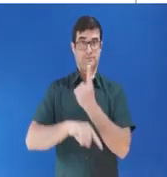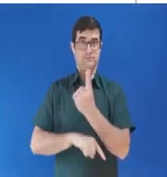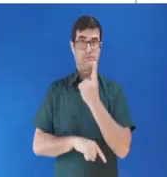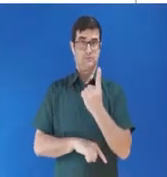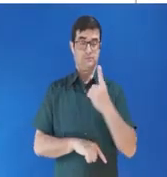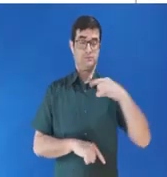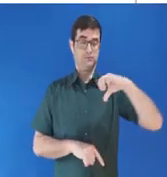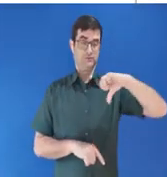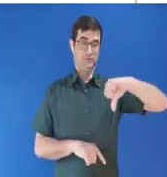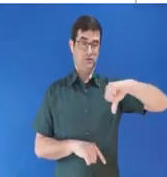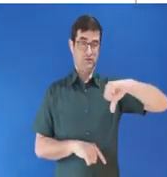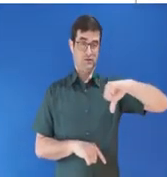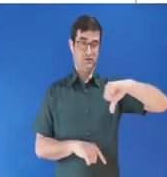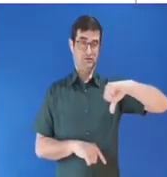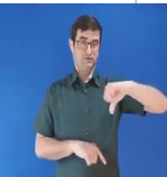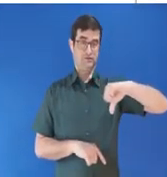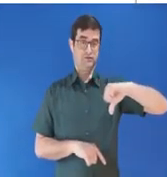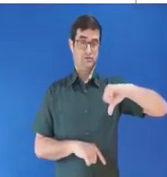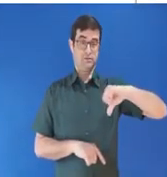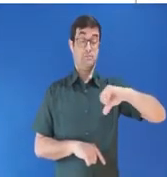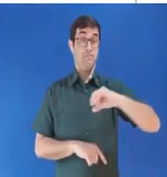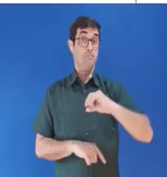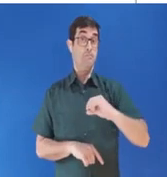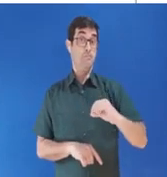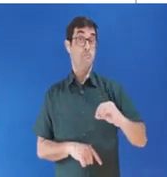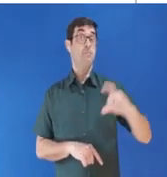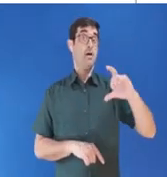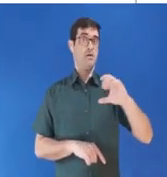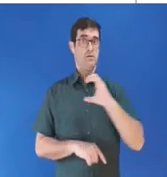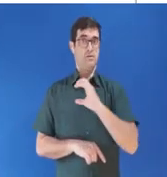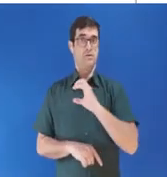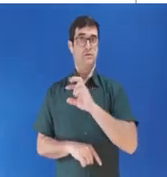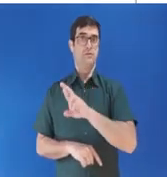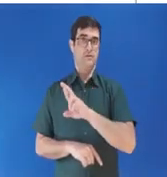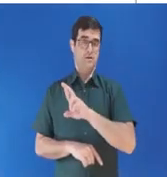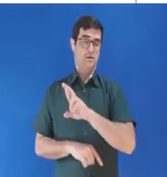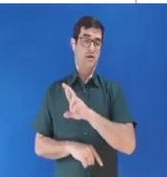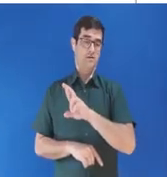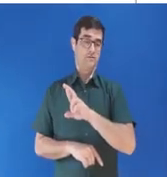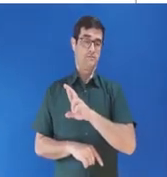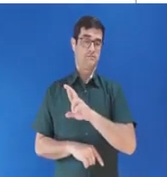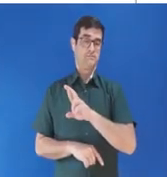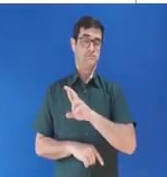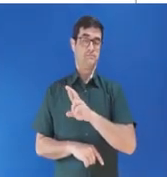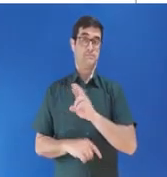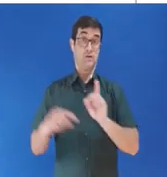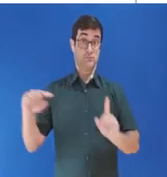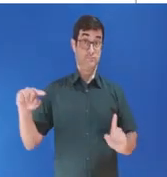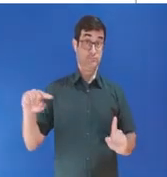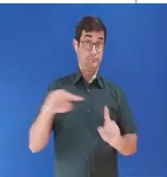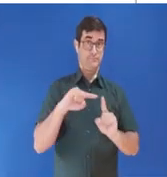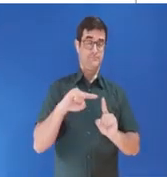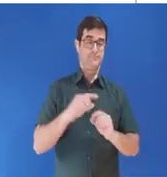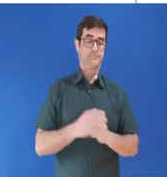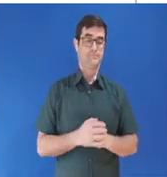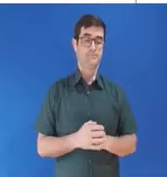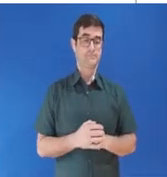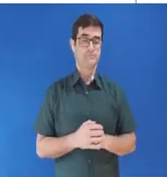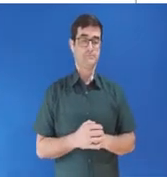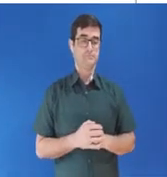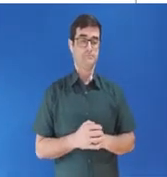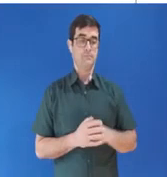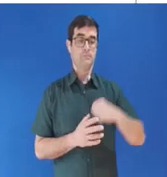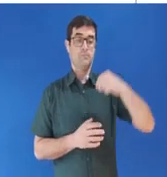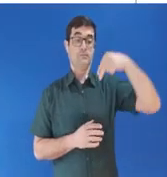carga nuclear efetiva, o que a gente espera, né? Do cromo para o cobre. Agora, do cobre para o zinco, que a gente